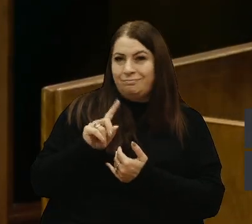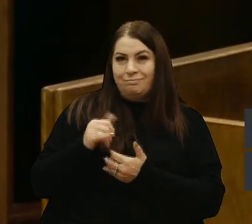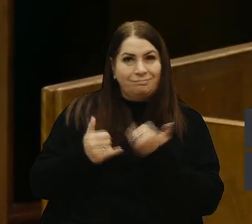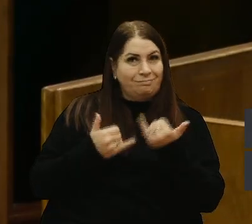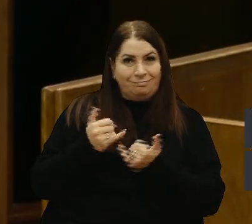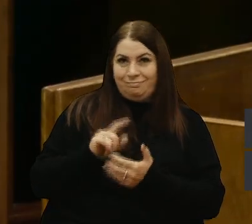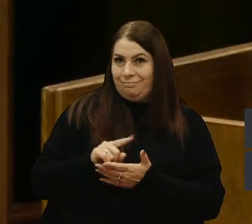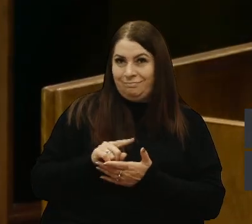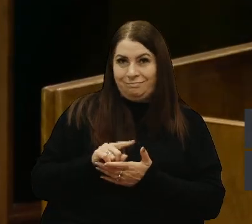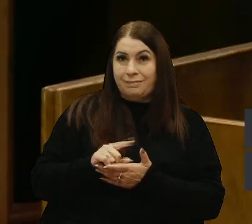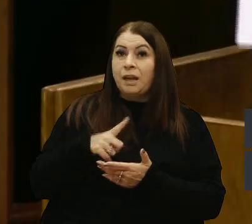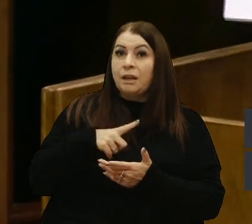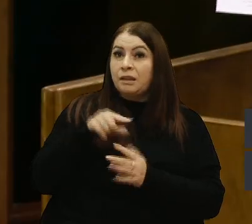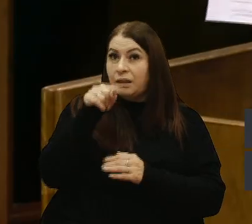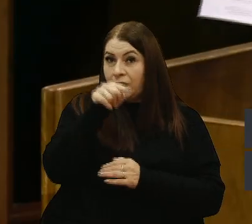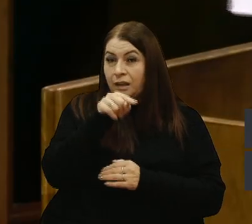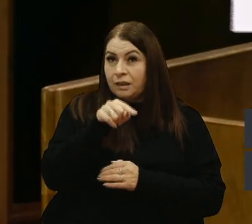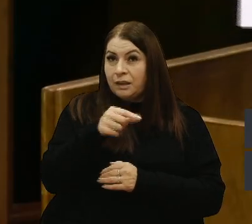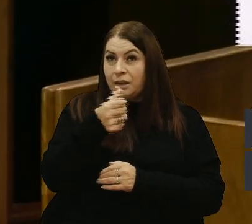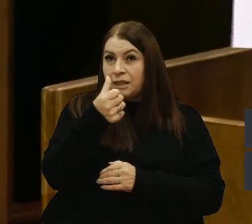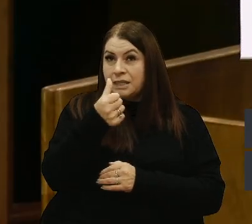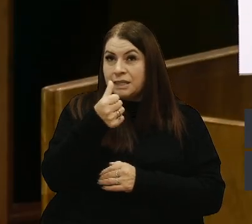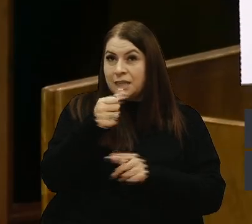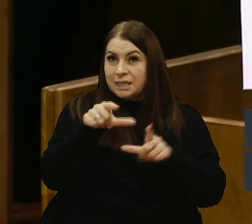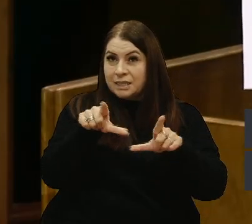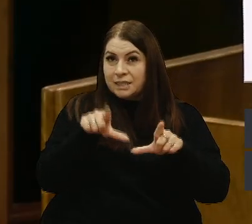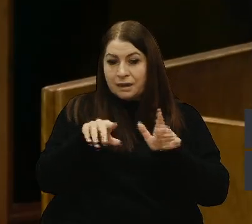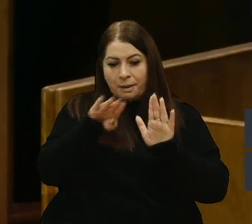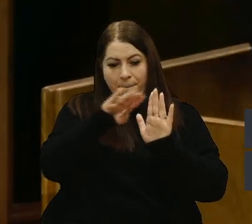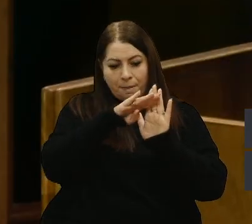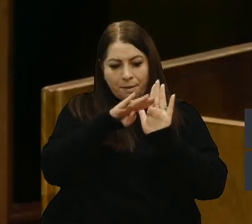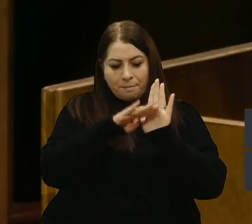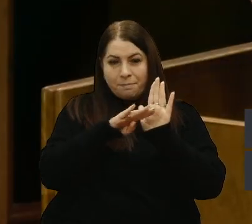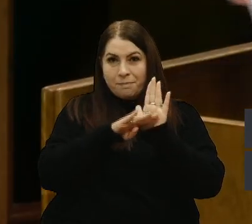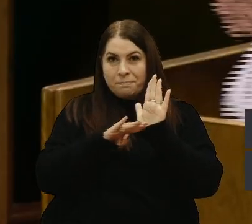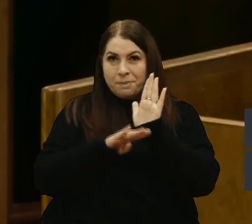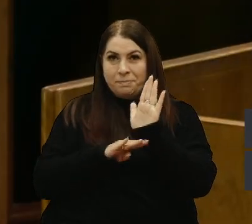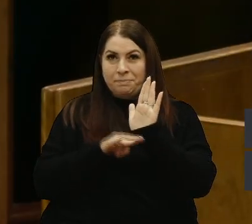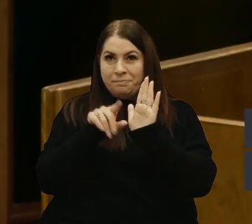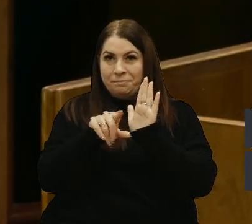brincando. Aqui nós temos 6 laudas